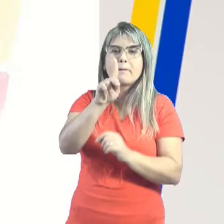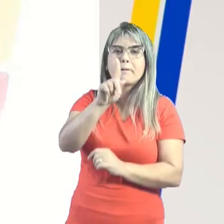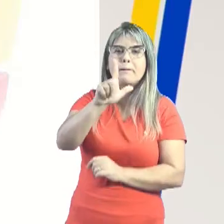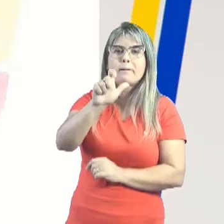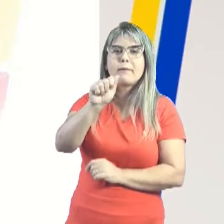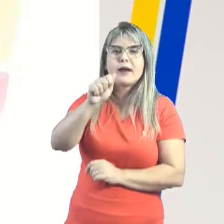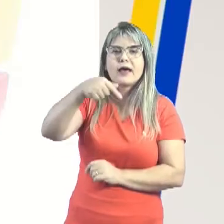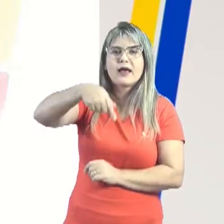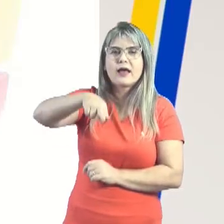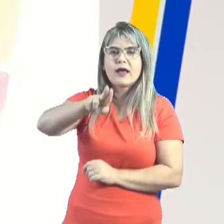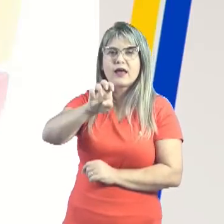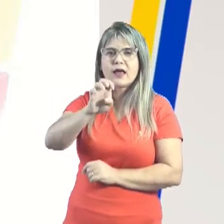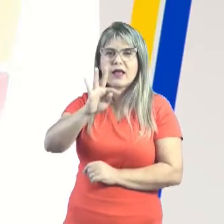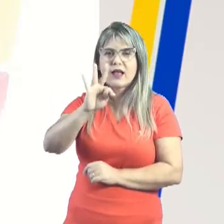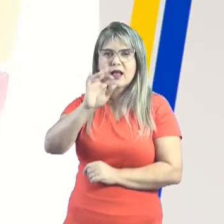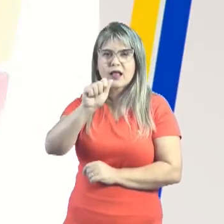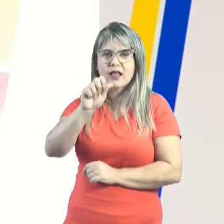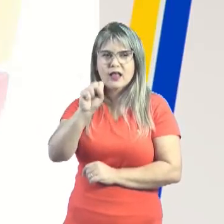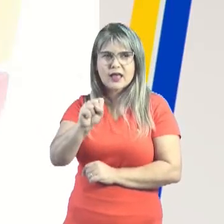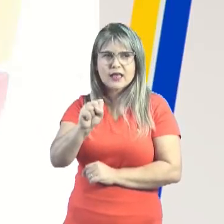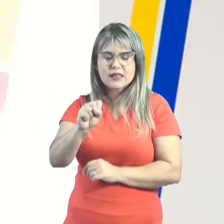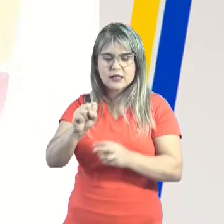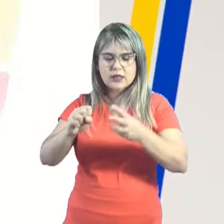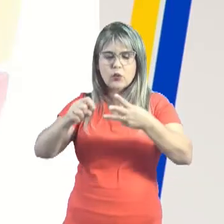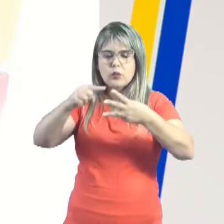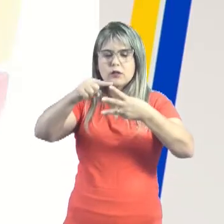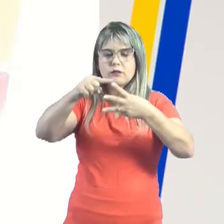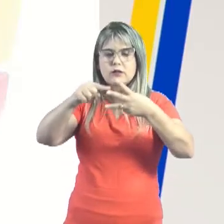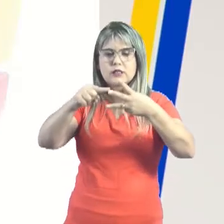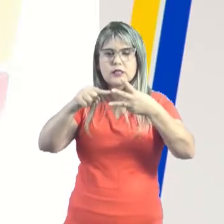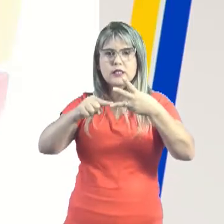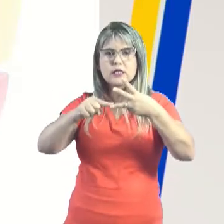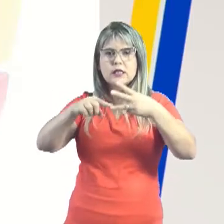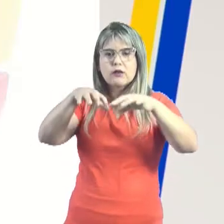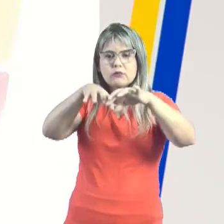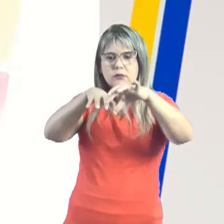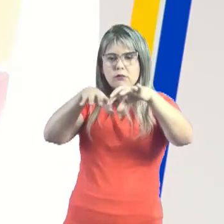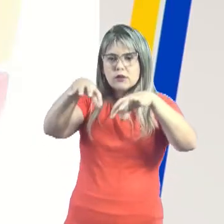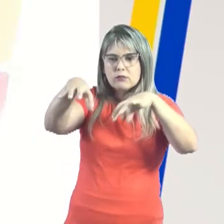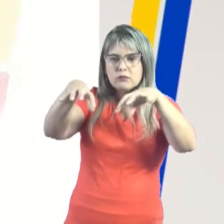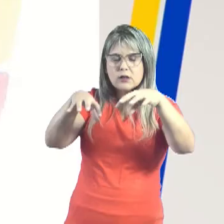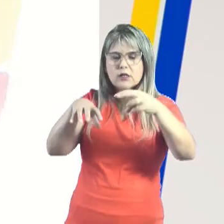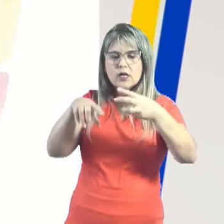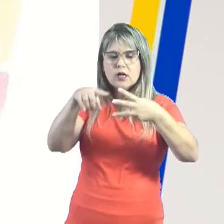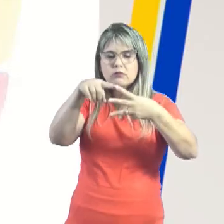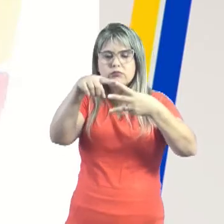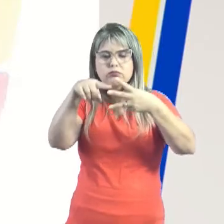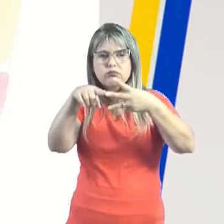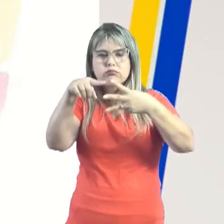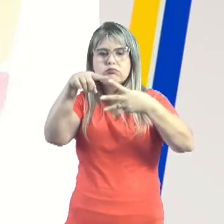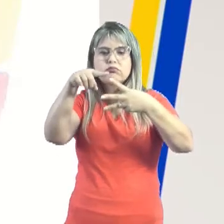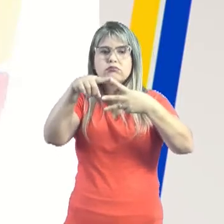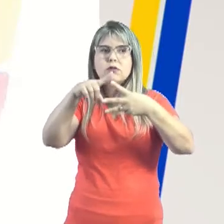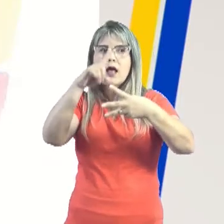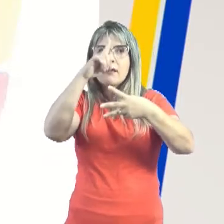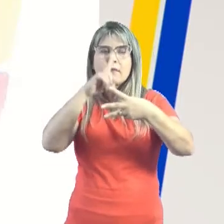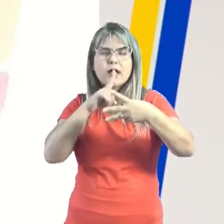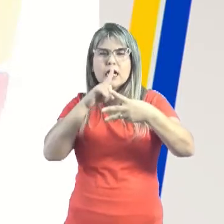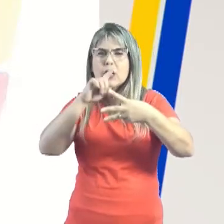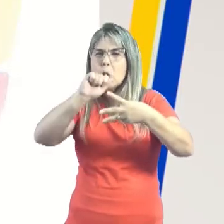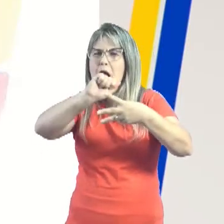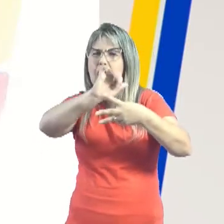vocês percebam que aqui a imagem, que também tem no livro de vocês, diferencia uma parte amarela, que não é amarela, é